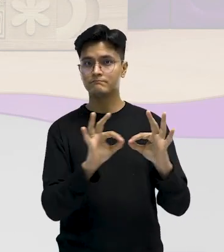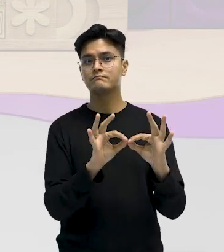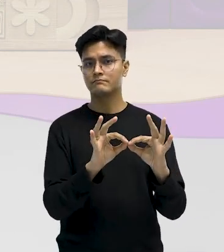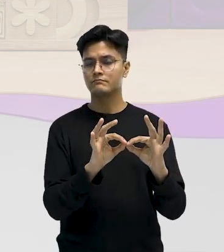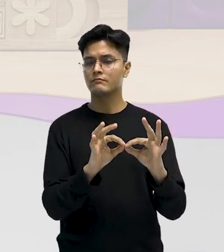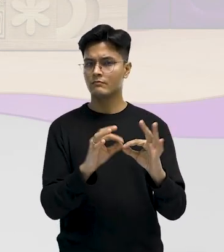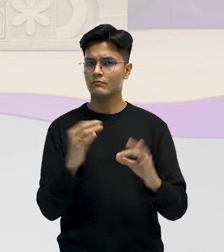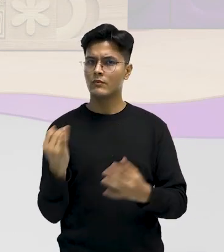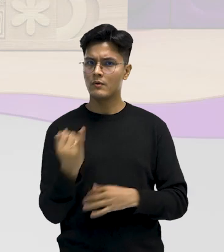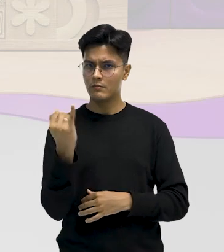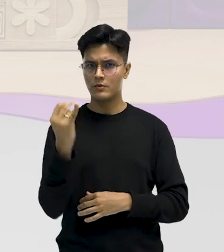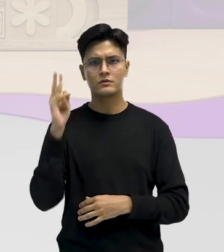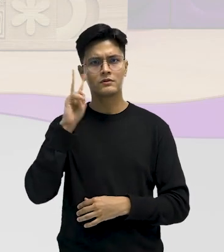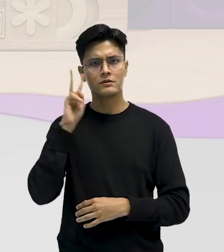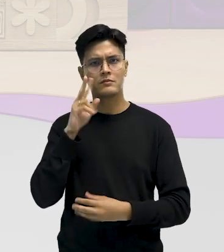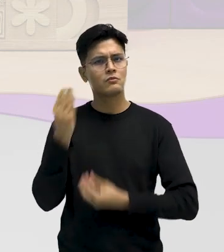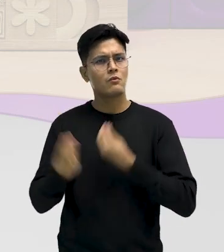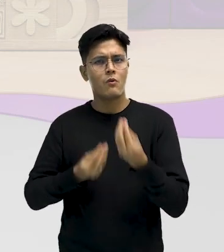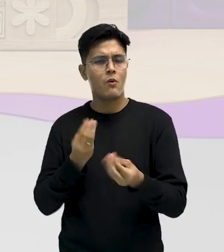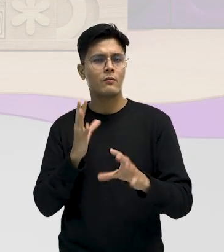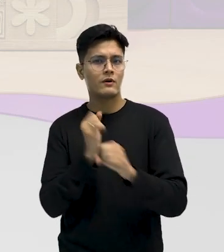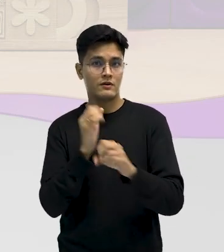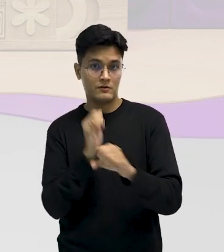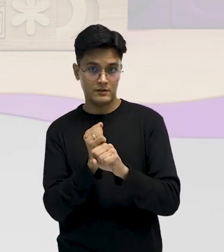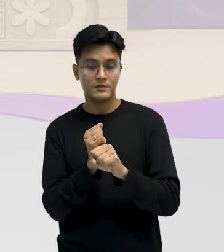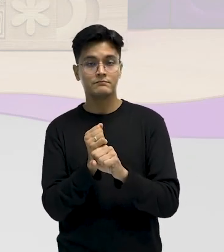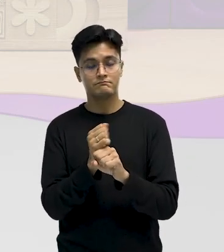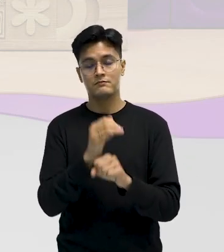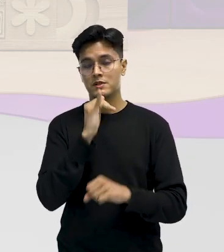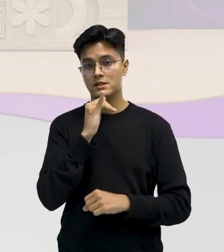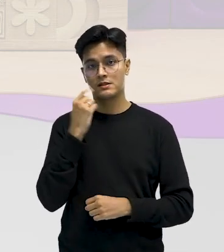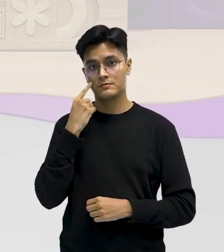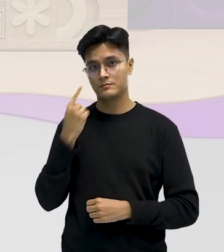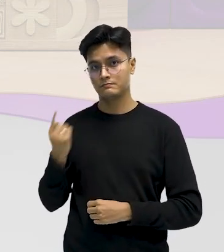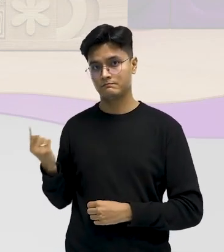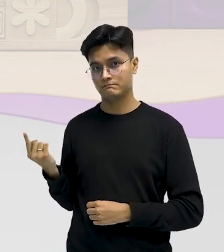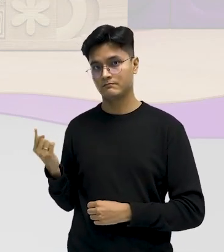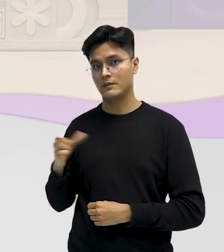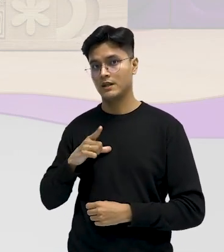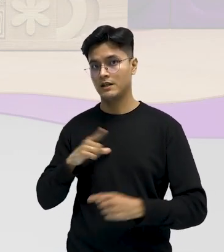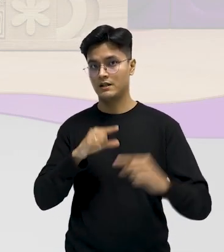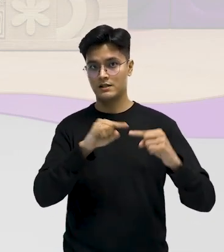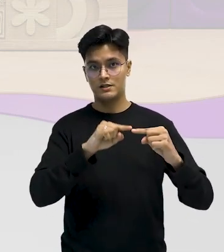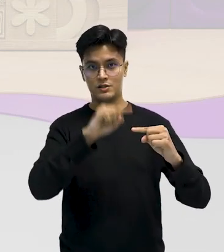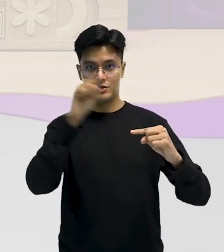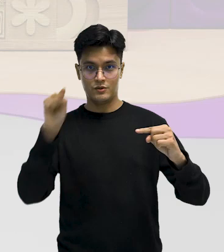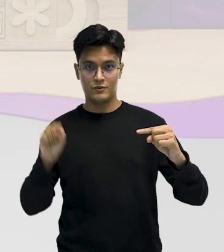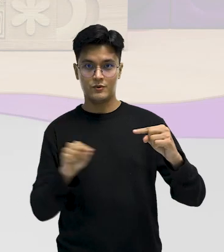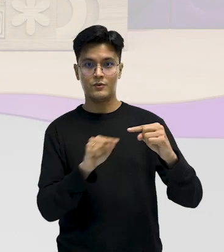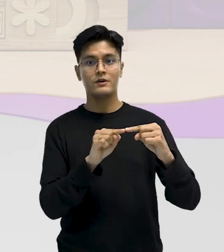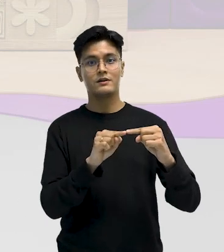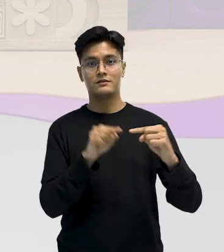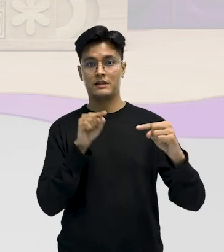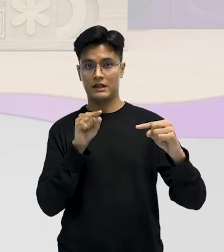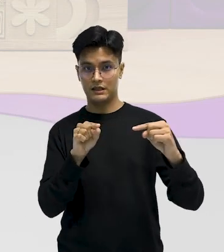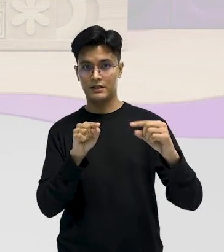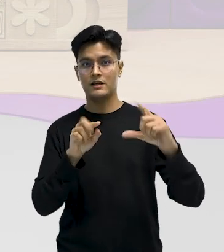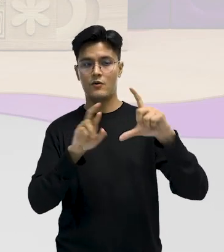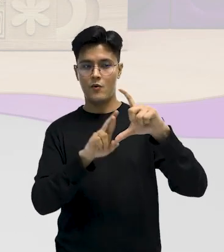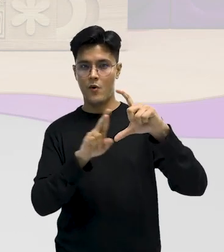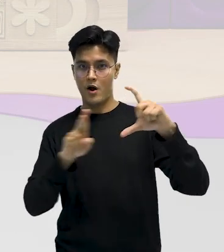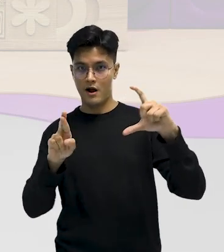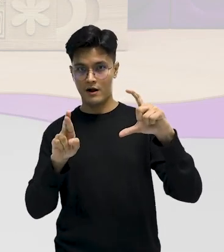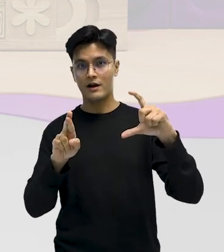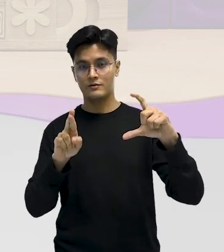esse comprimento ele é calculado. Temos aqui ao meu lado, tá certo? Uma circunferência onde nela está identificado um raio